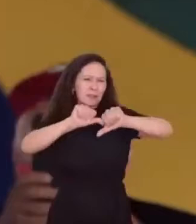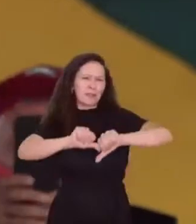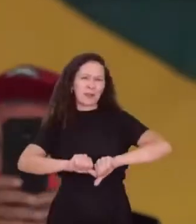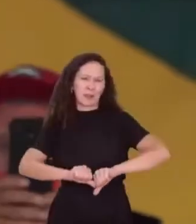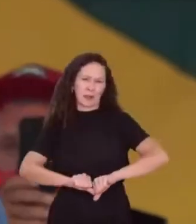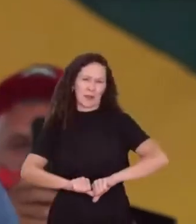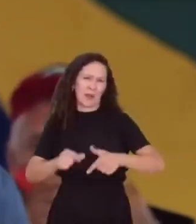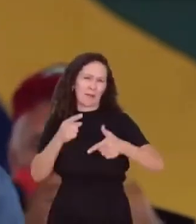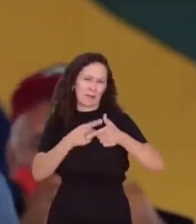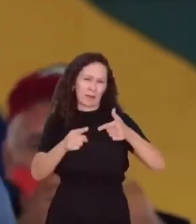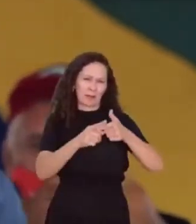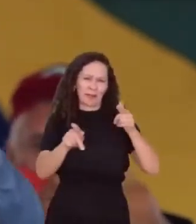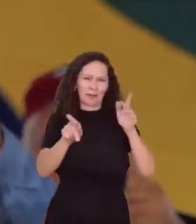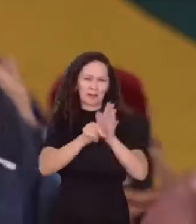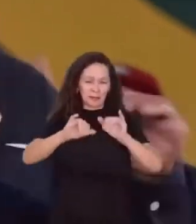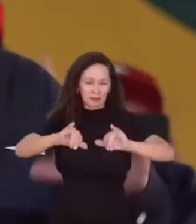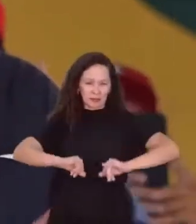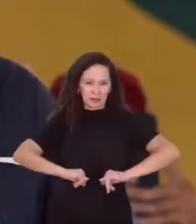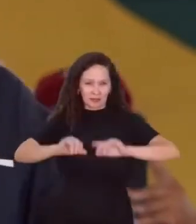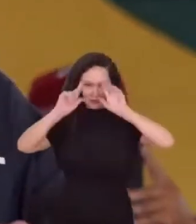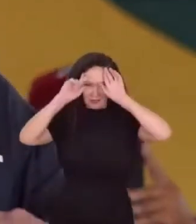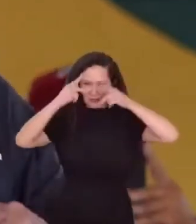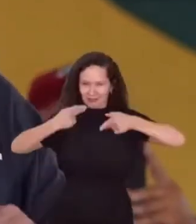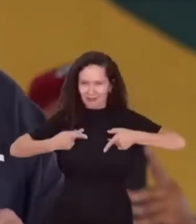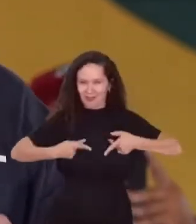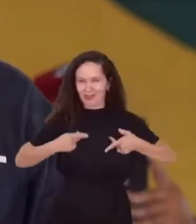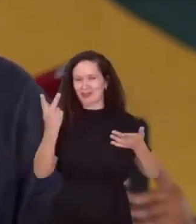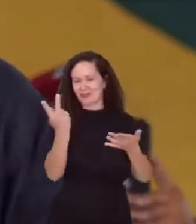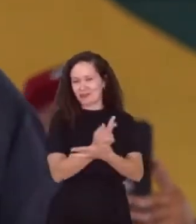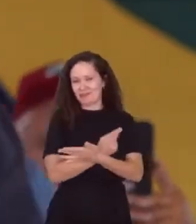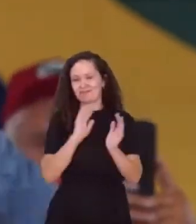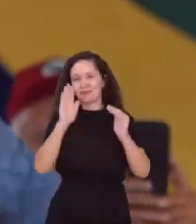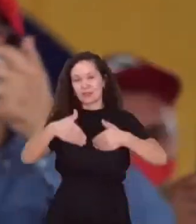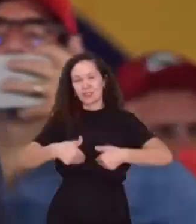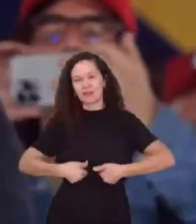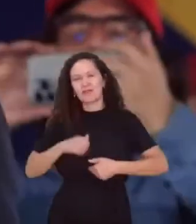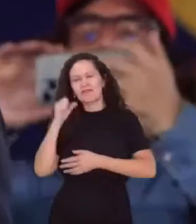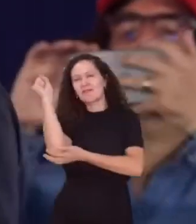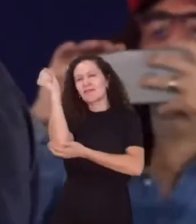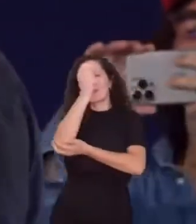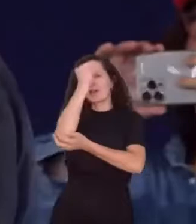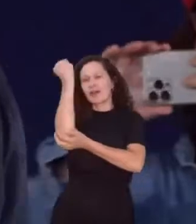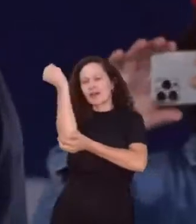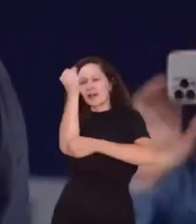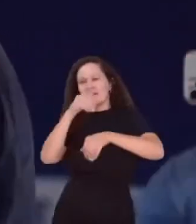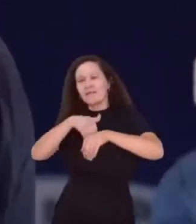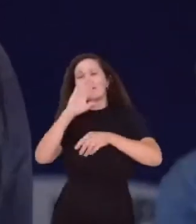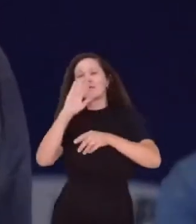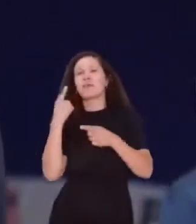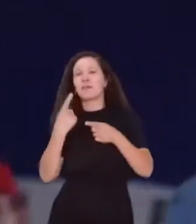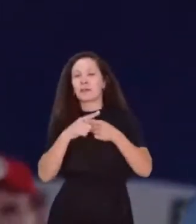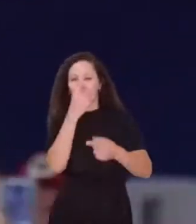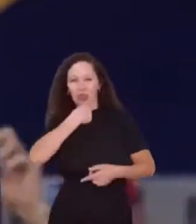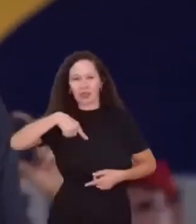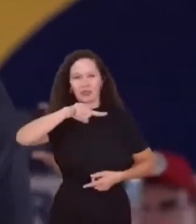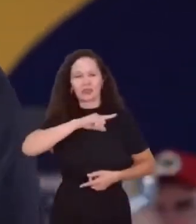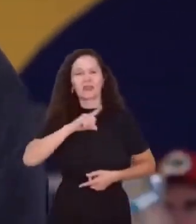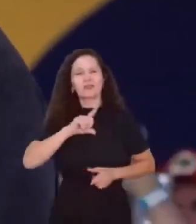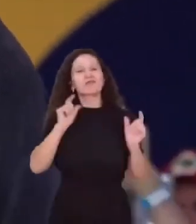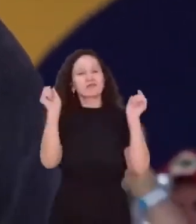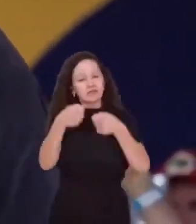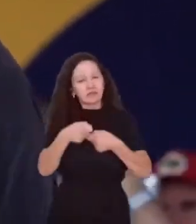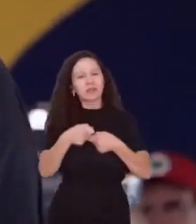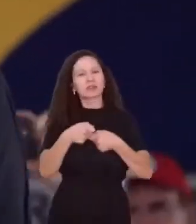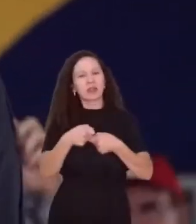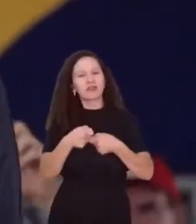com ela. E a fome é mais grave porque a gente tem capacidade de produzir